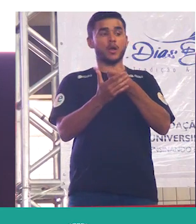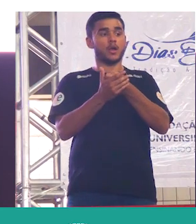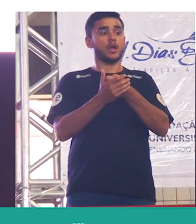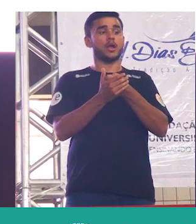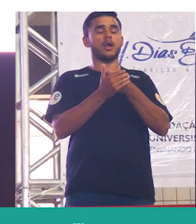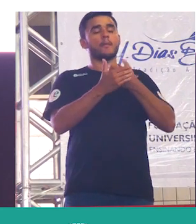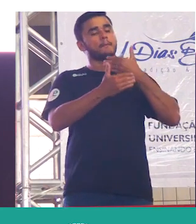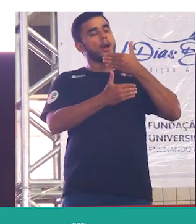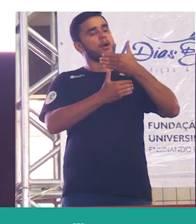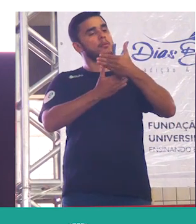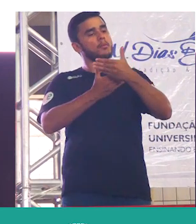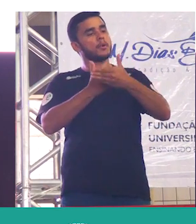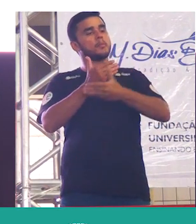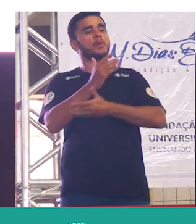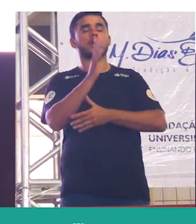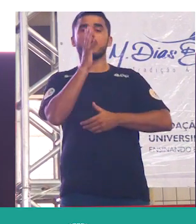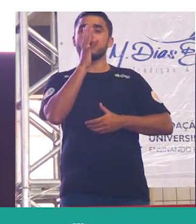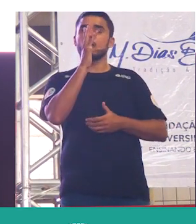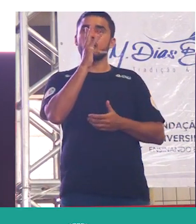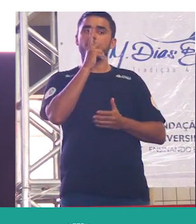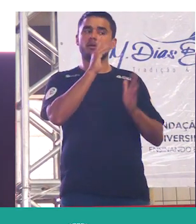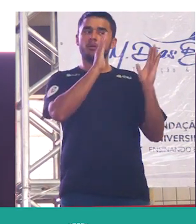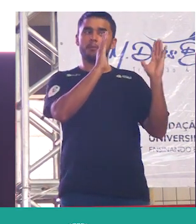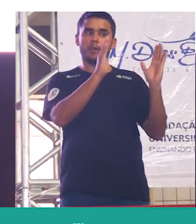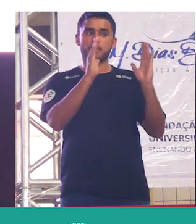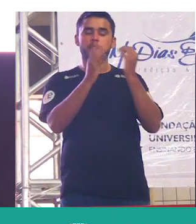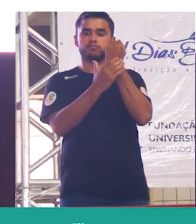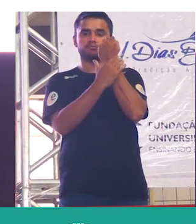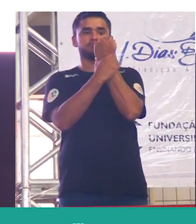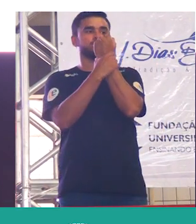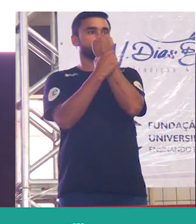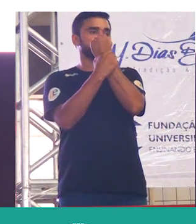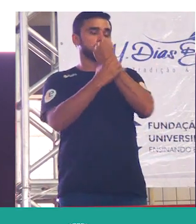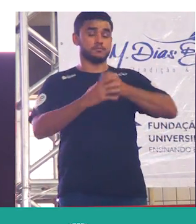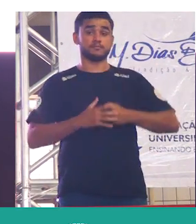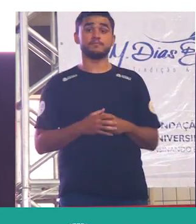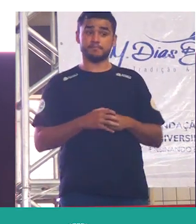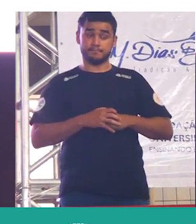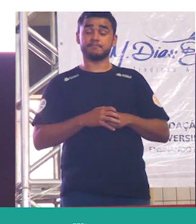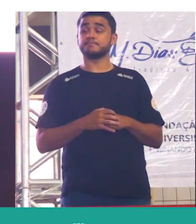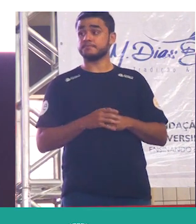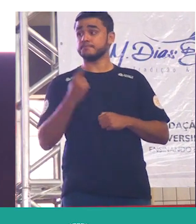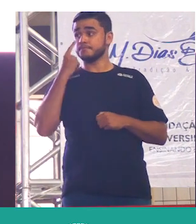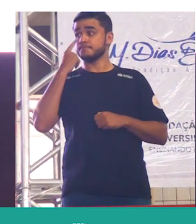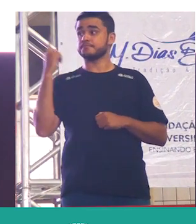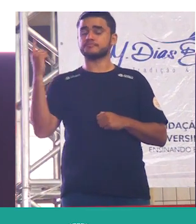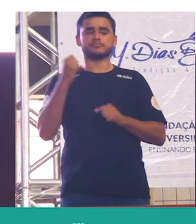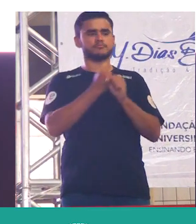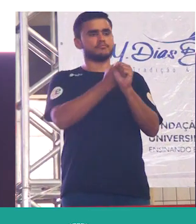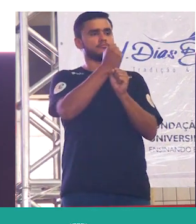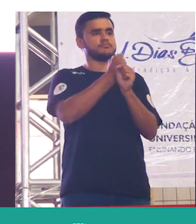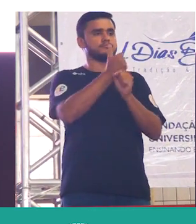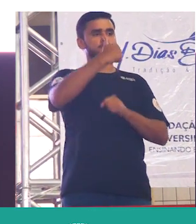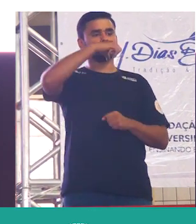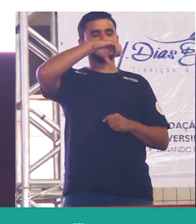lenta, gradual e segura. Nós estamos aí, pessoal, entre